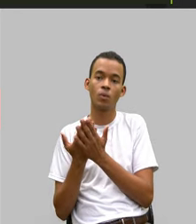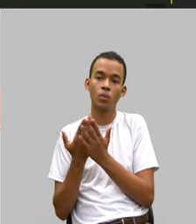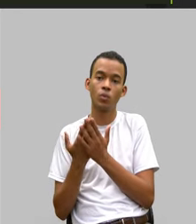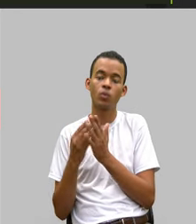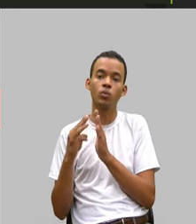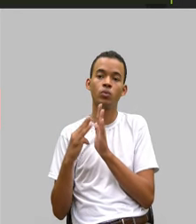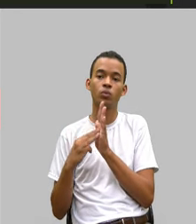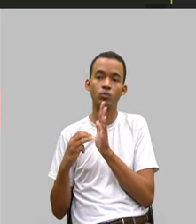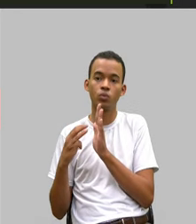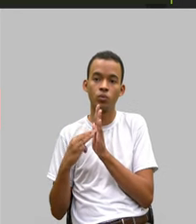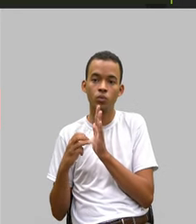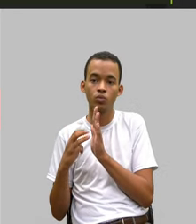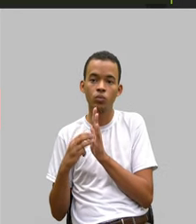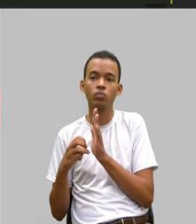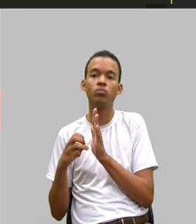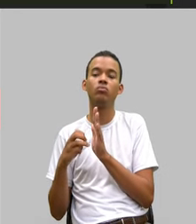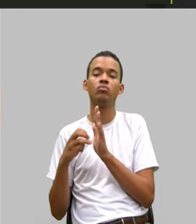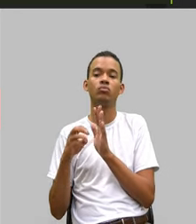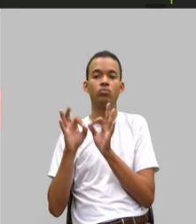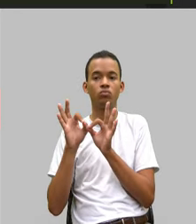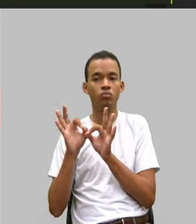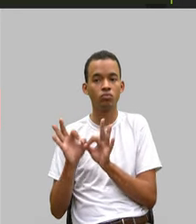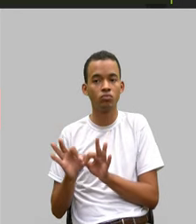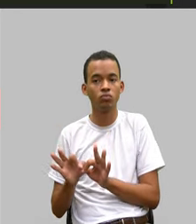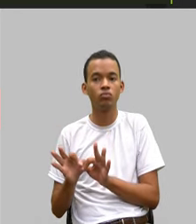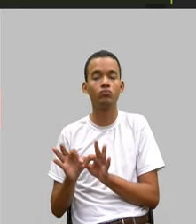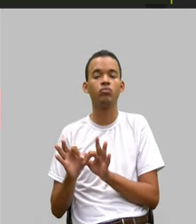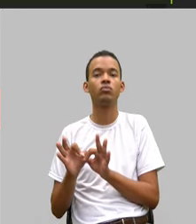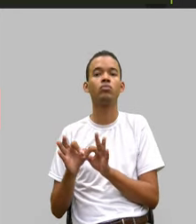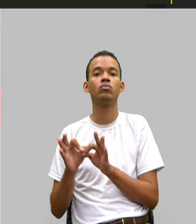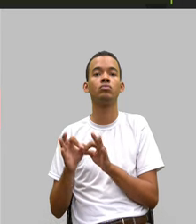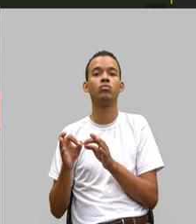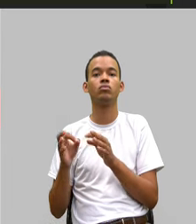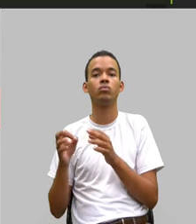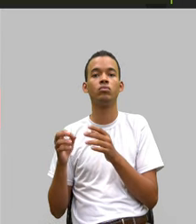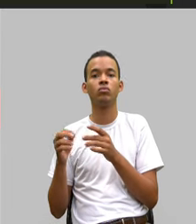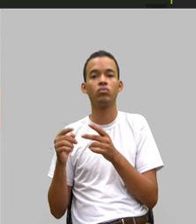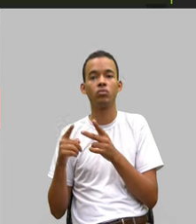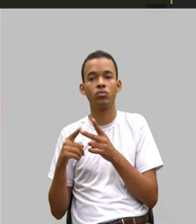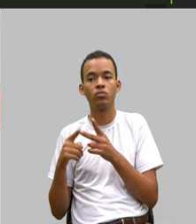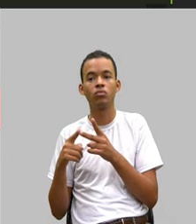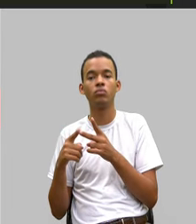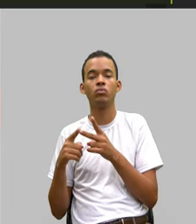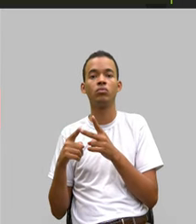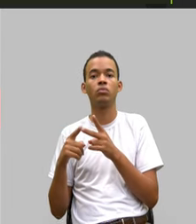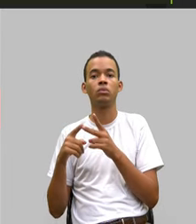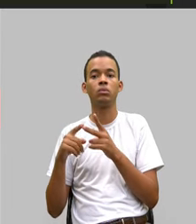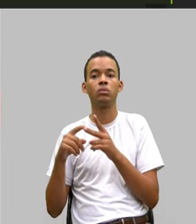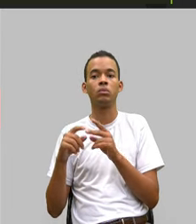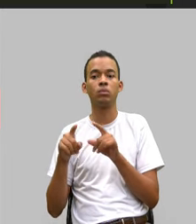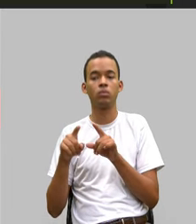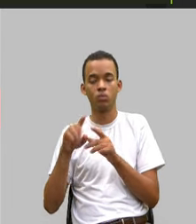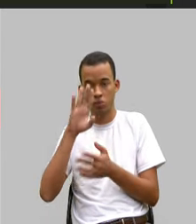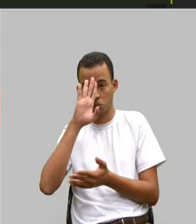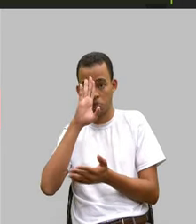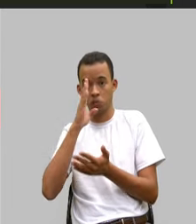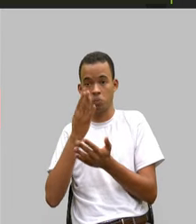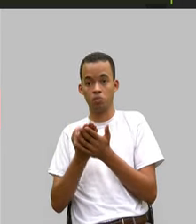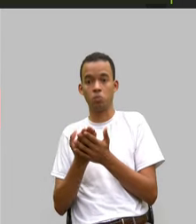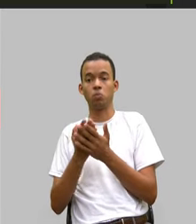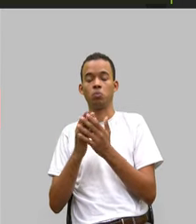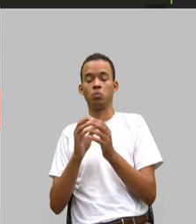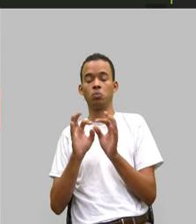eh bem desenhado né E que exibisse aí também um alto nível de confiança e ao fim